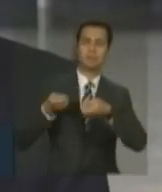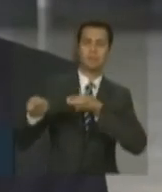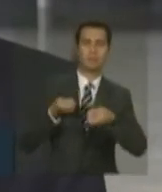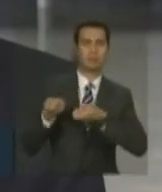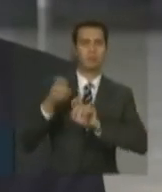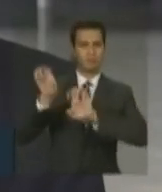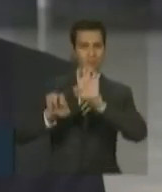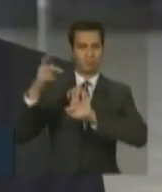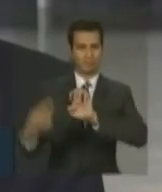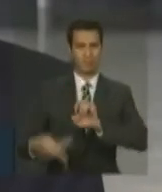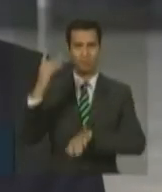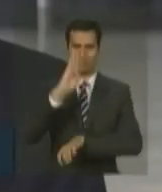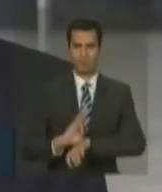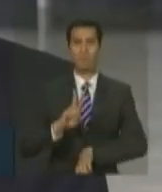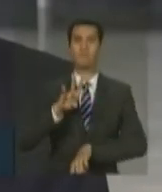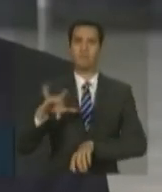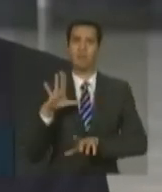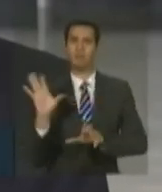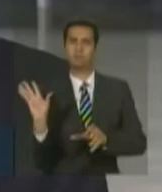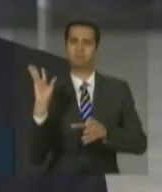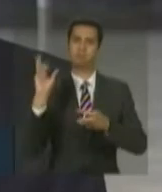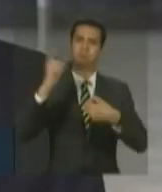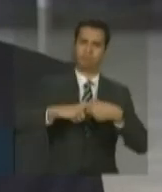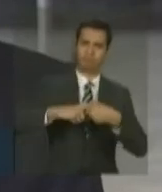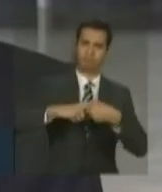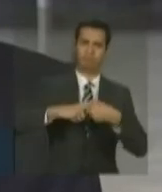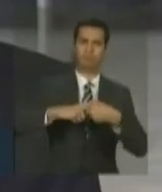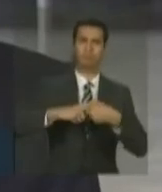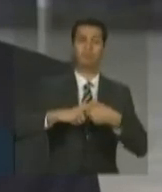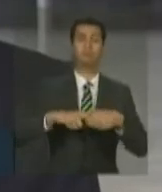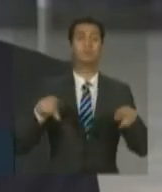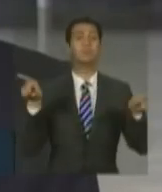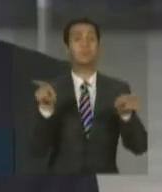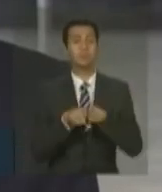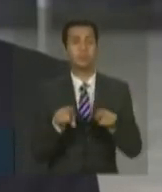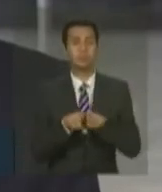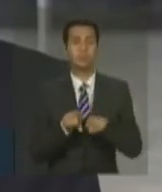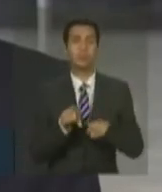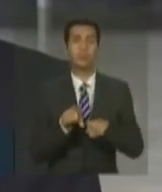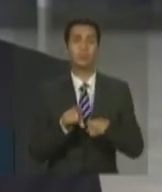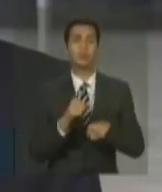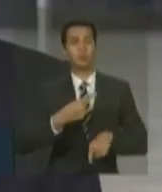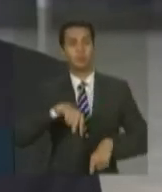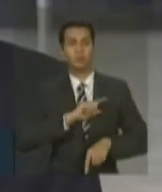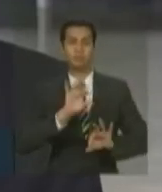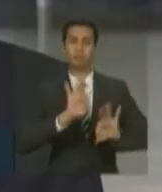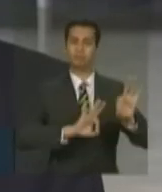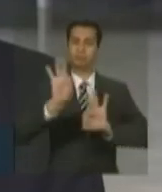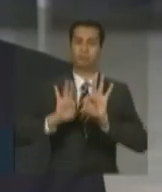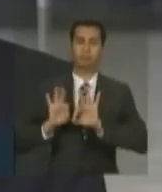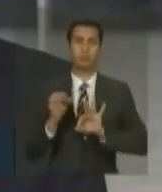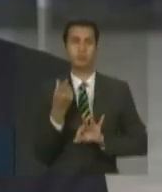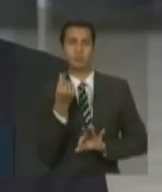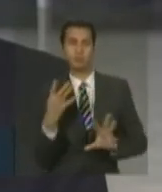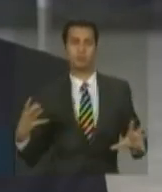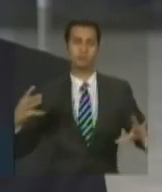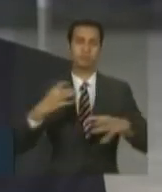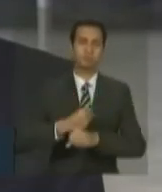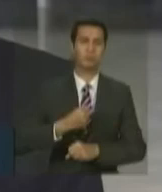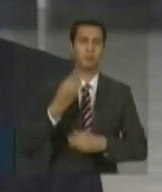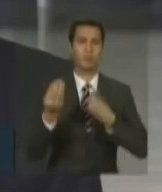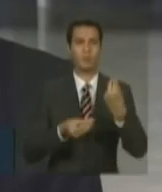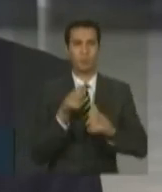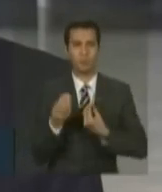deverão fazer parte desse consórcio, montar, portanto, a engenharia financeira, mas